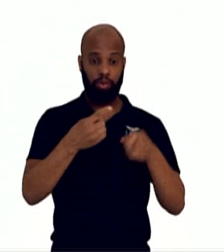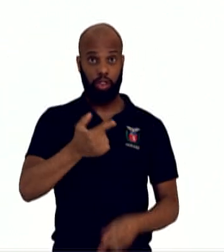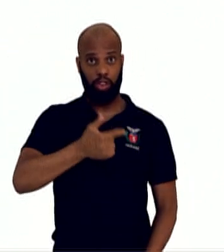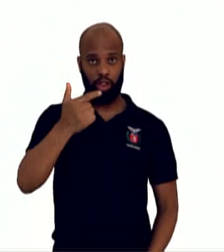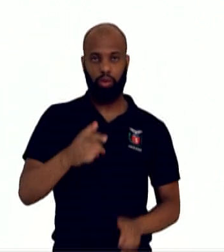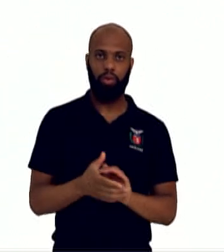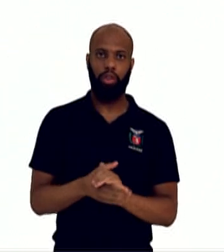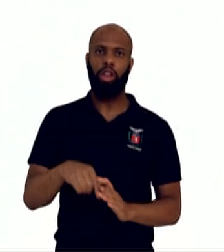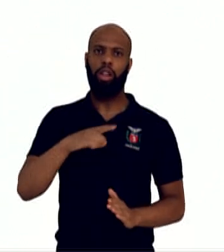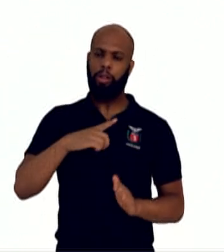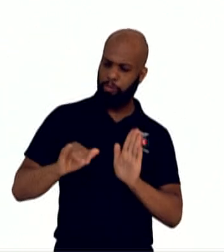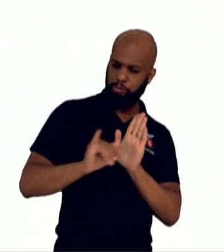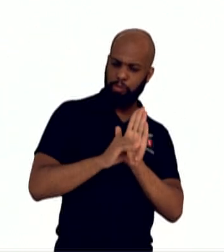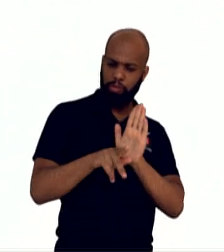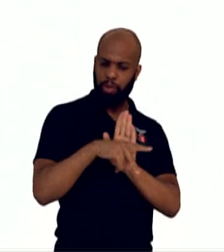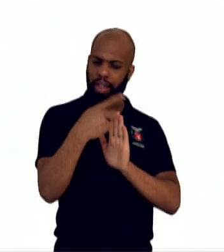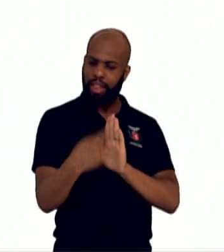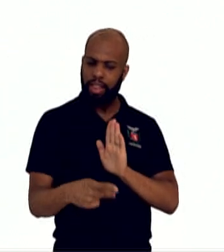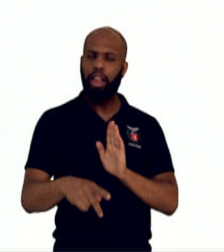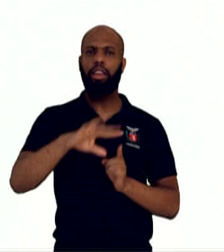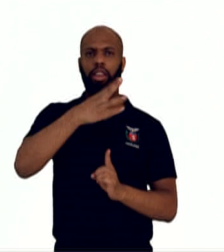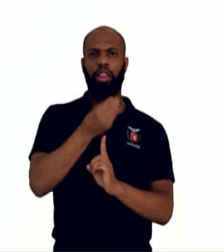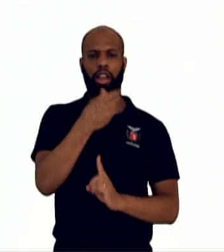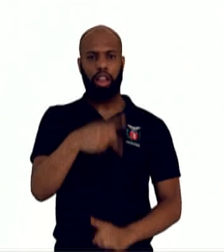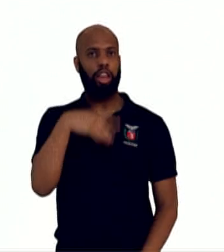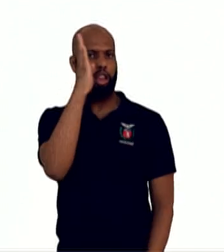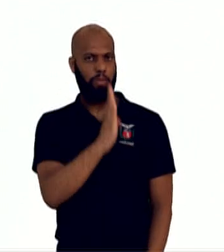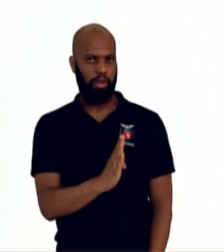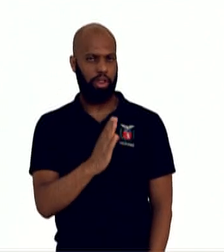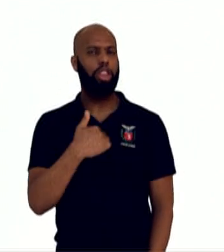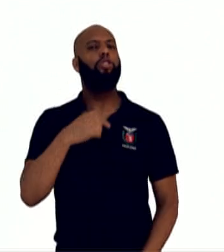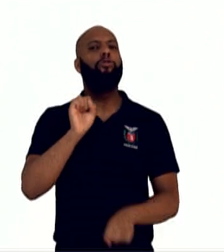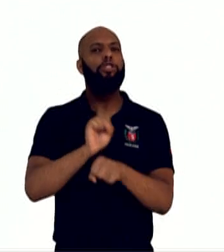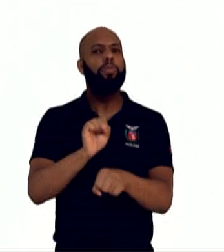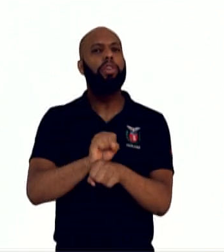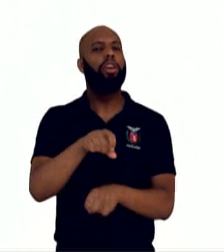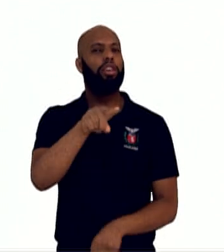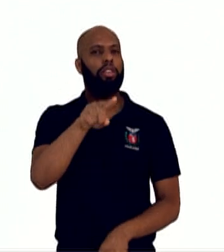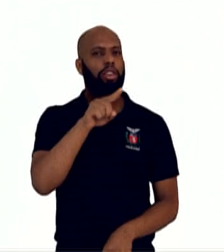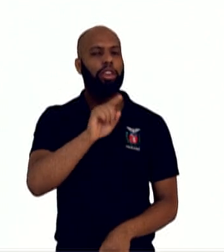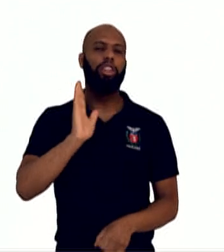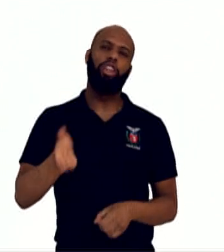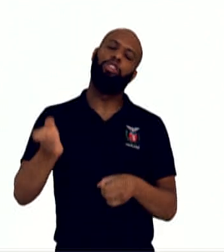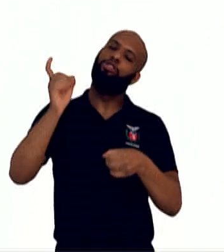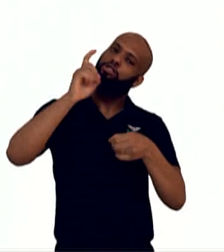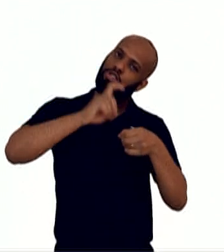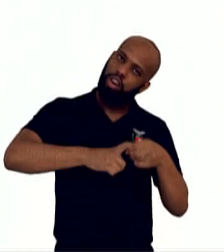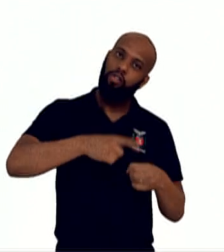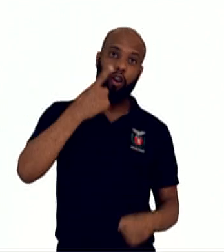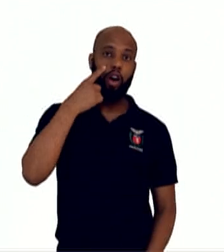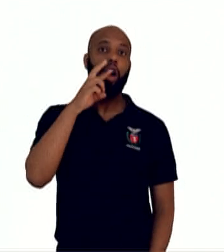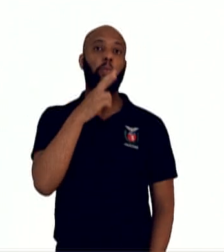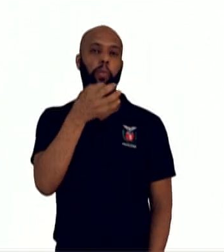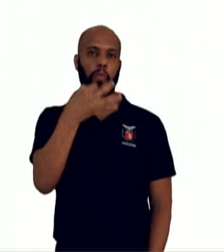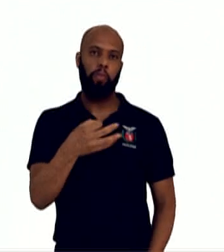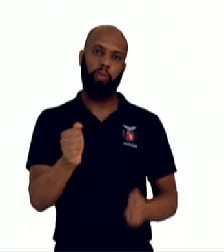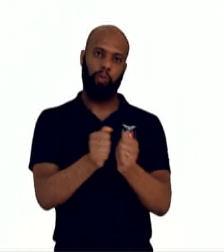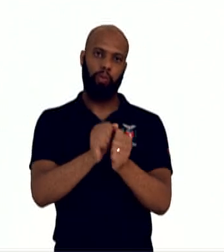trazer autenticidade à arte brasileira. Vou dar um tempinho para vocês e daqui a pouquinho a gente vê qual é a resposta